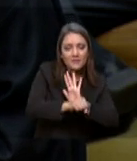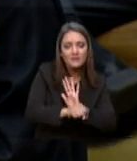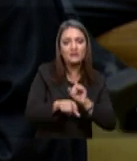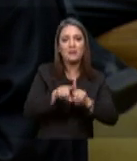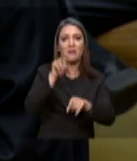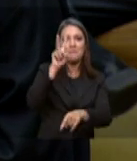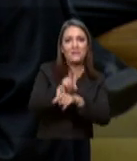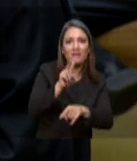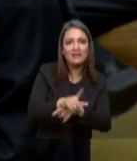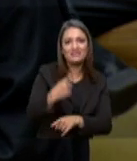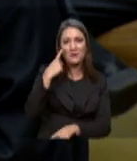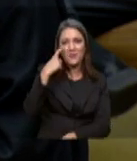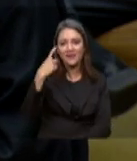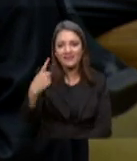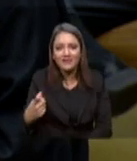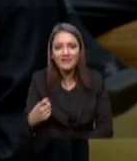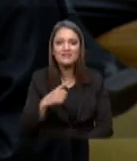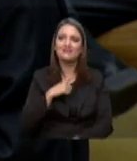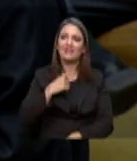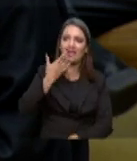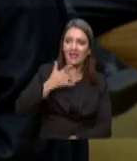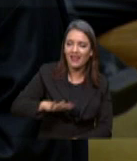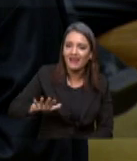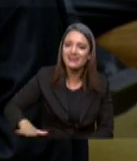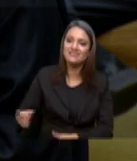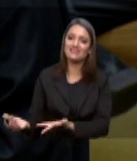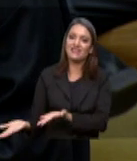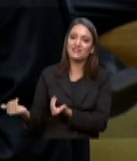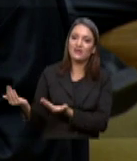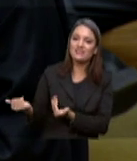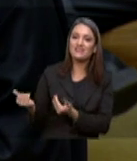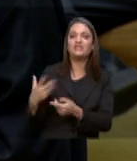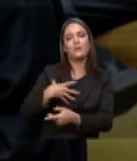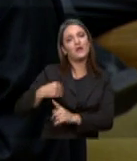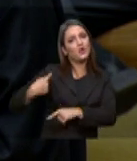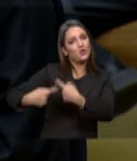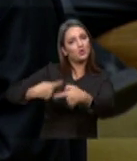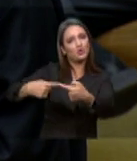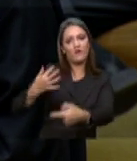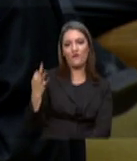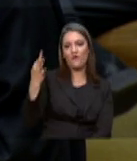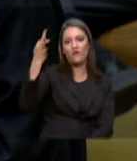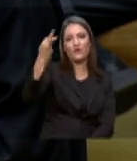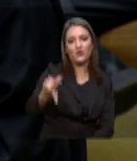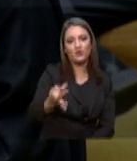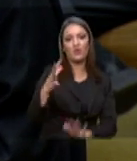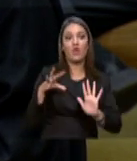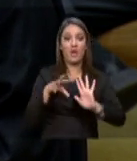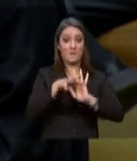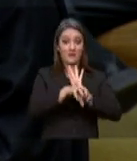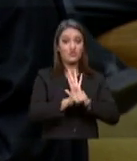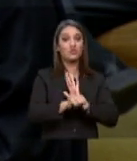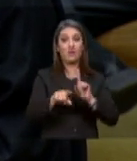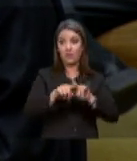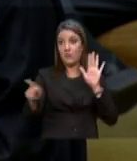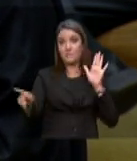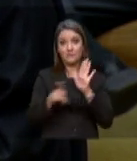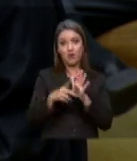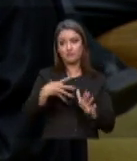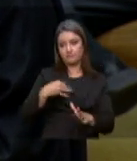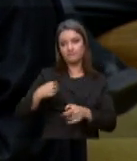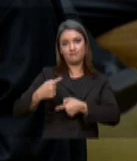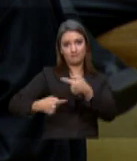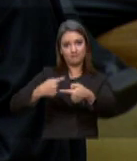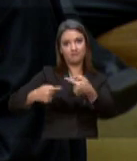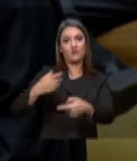interesses tanto das nossas crianças e adolescentes quanto das gerações futuras. A Amazônia também pertence a eles.